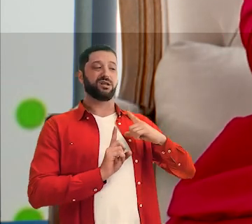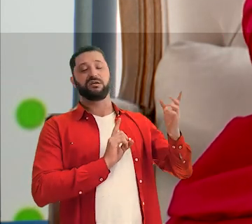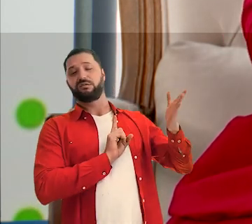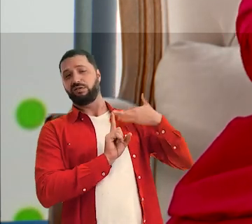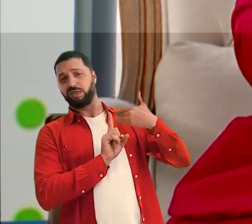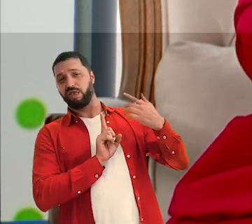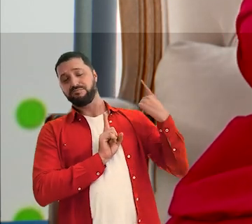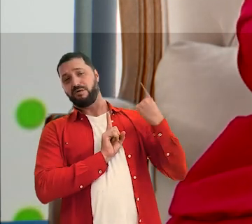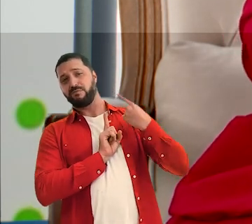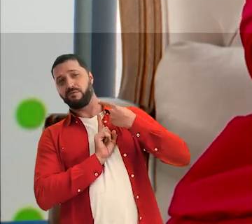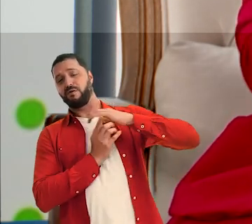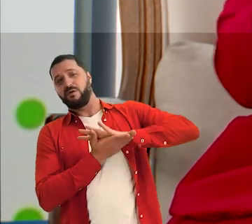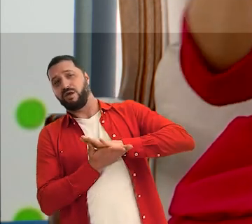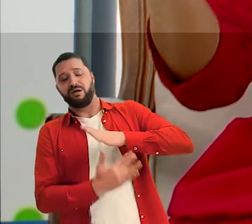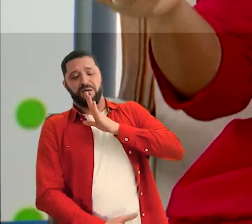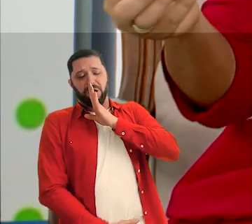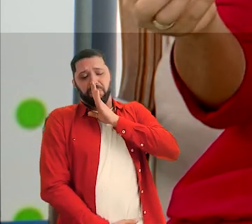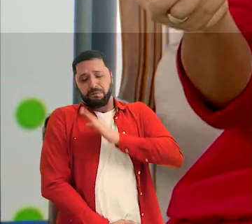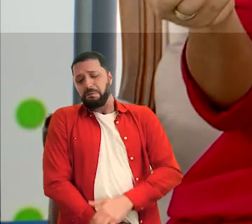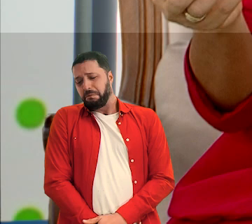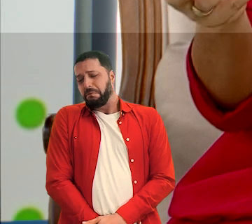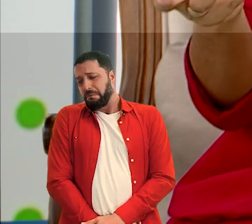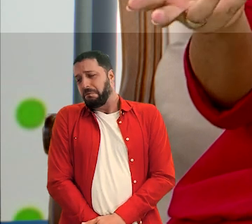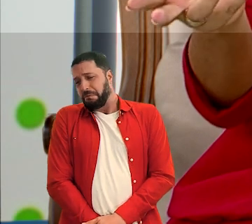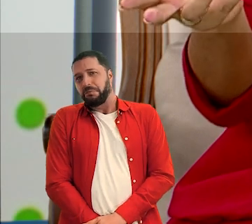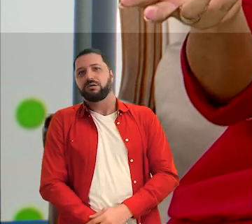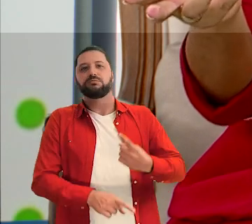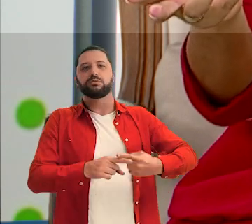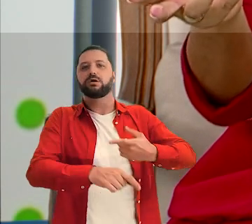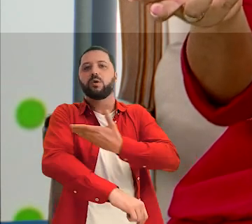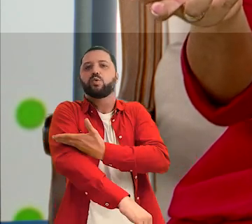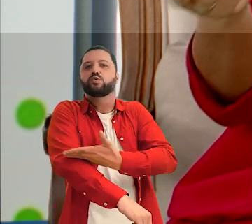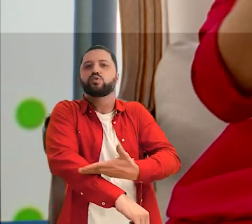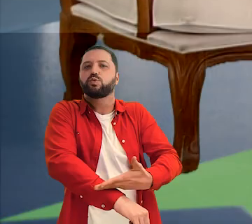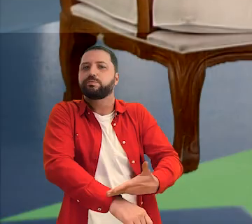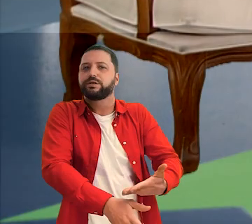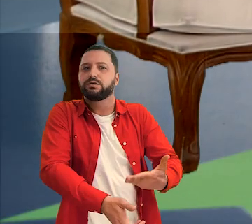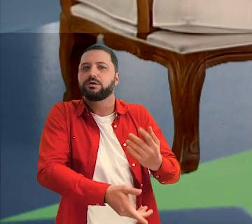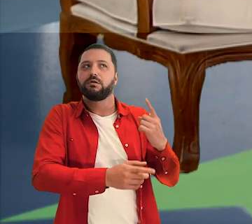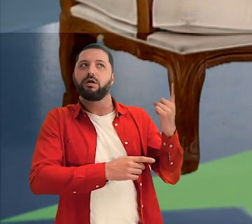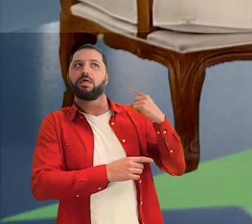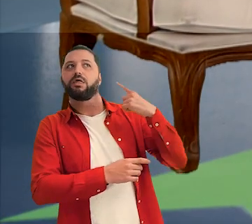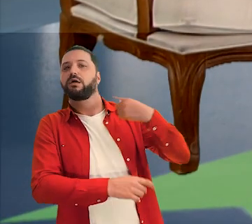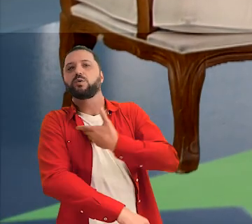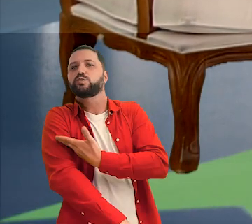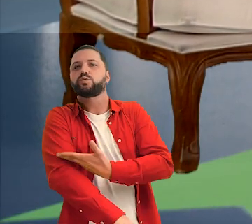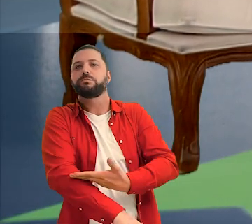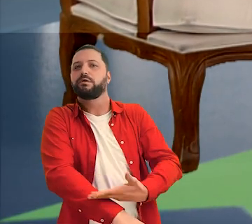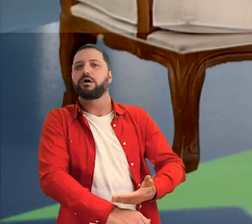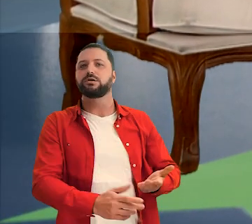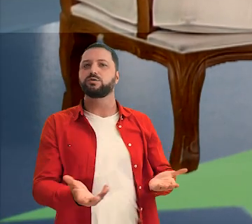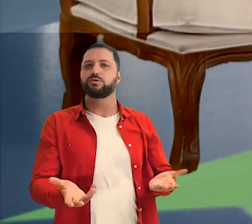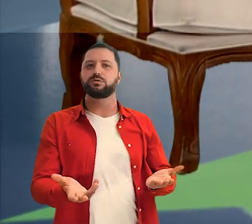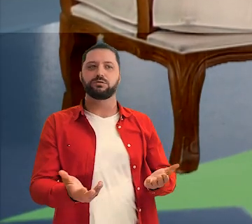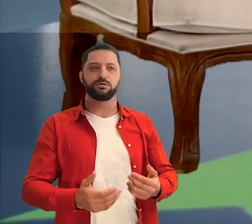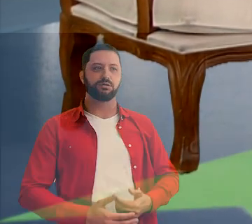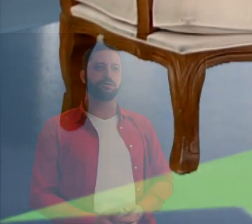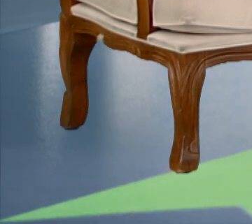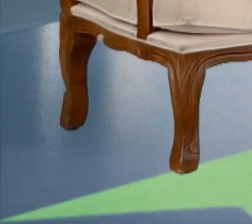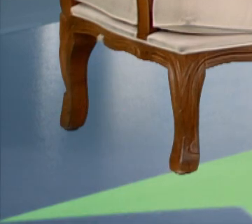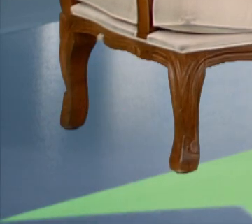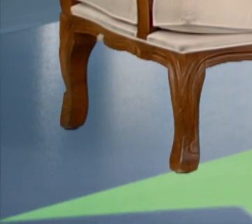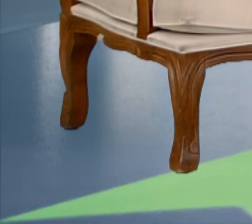passiva, por exemplo, às vezes ela passa uma vida inteira sofrendo abuso e não tem boca para fazer nada, porque ela foi acostumada daquele